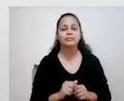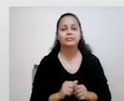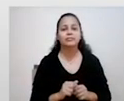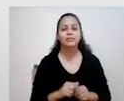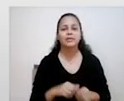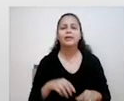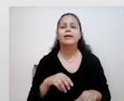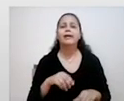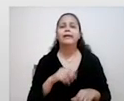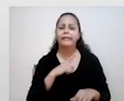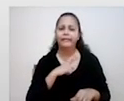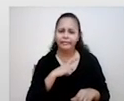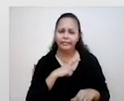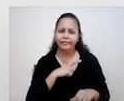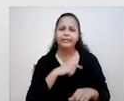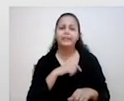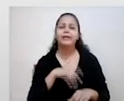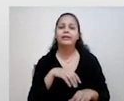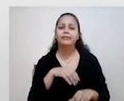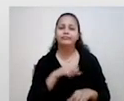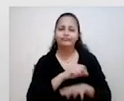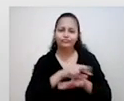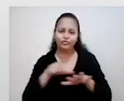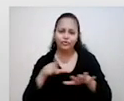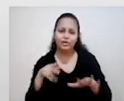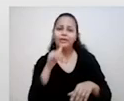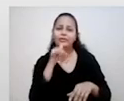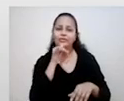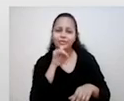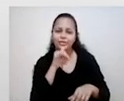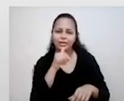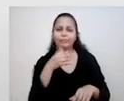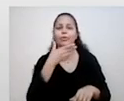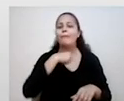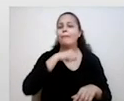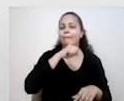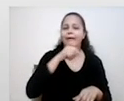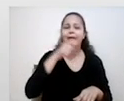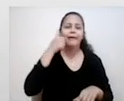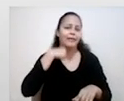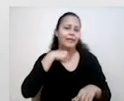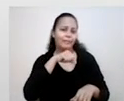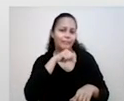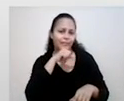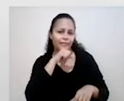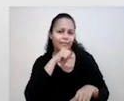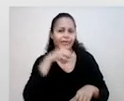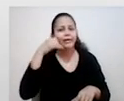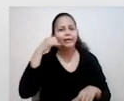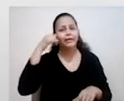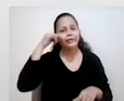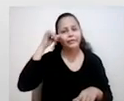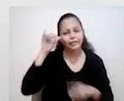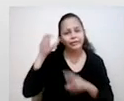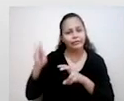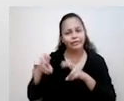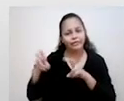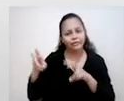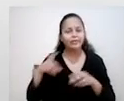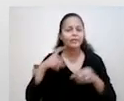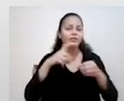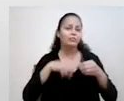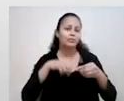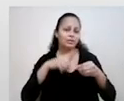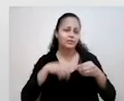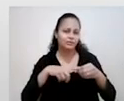deu muitos exemplos, então, da mãe, do pai, de ambos, né, fora da zona urbana, da zona rural, do município. Então,